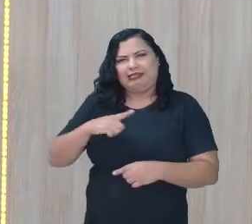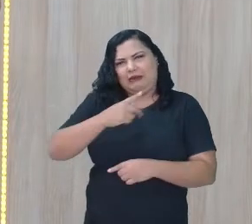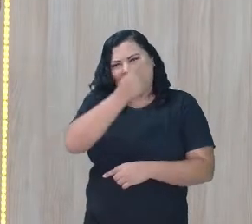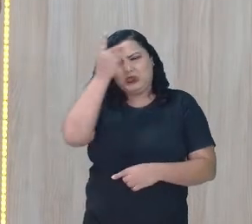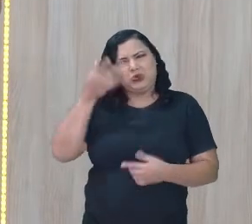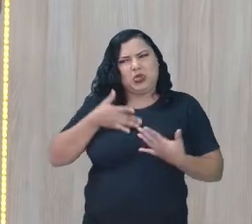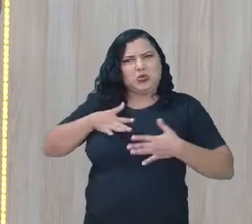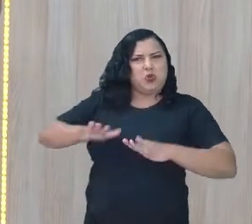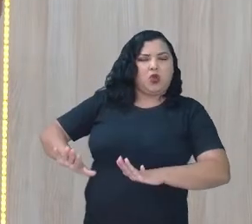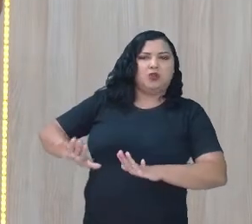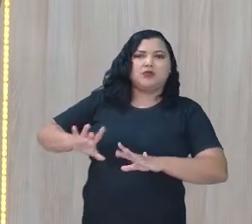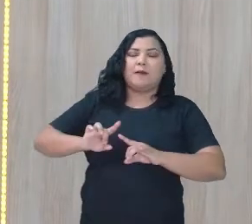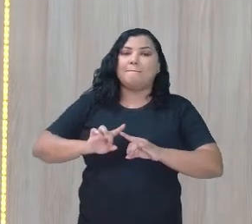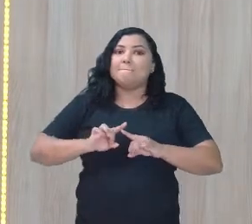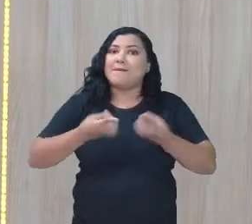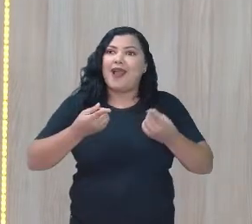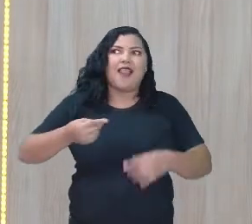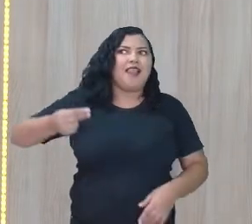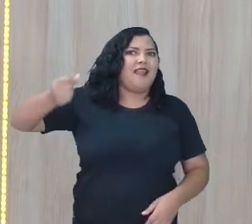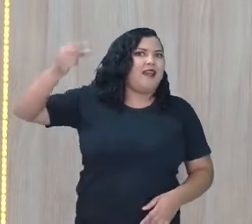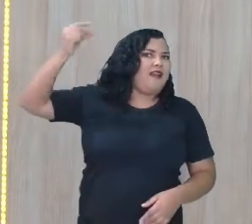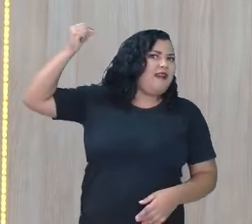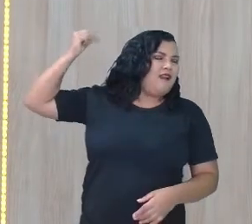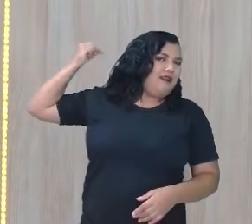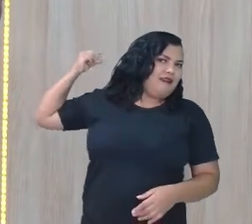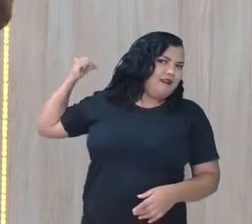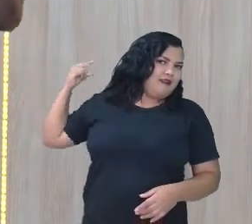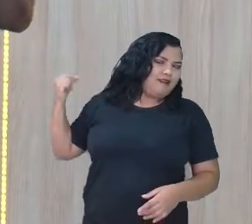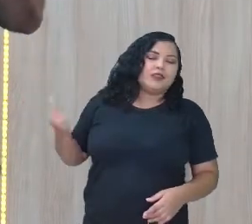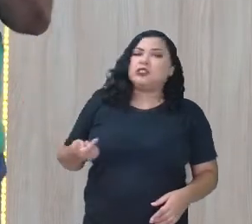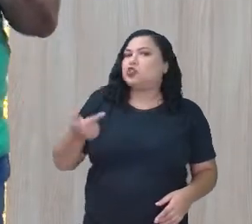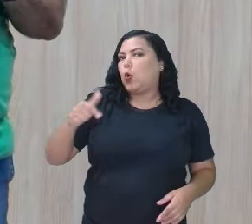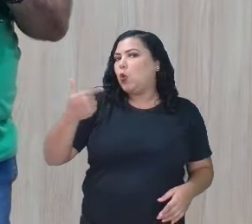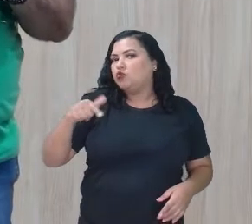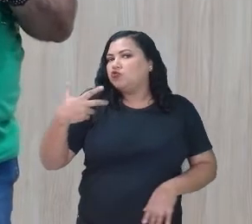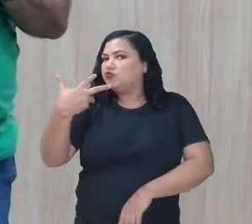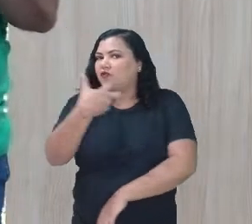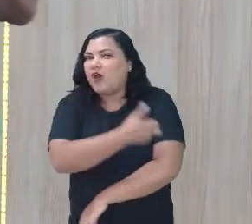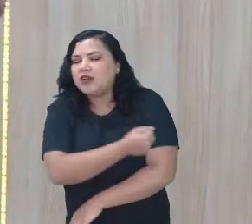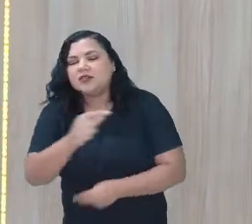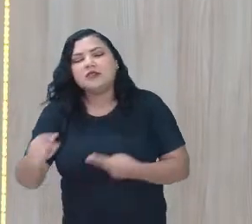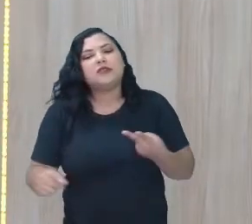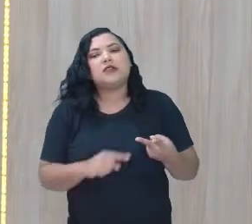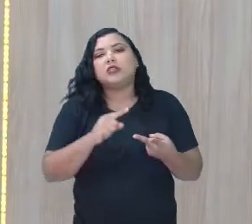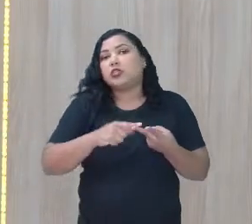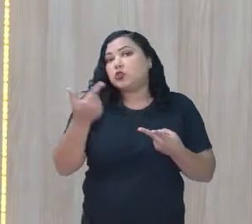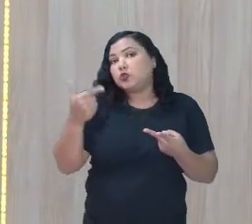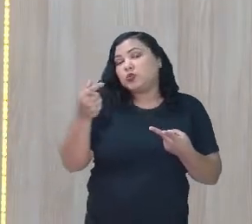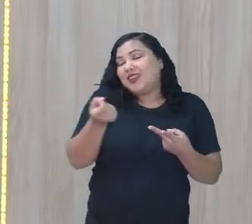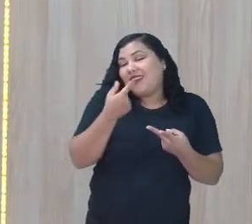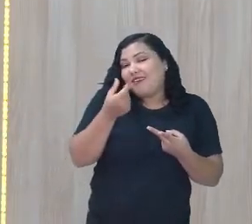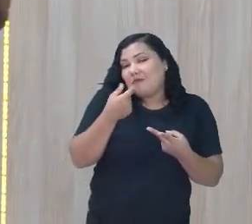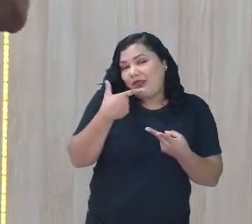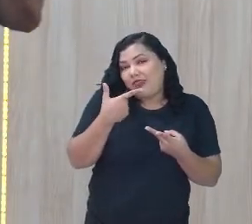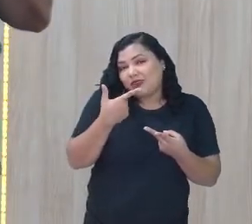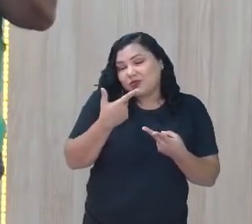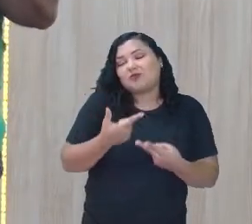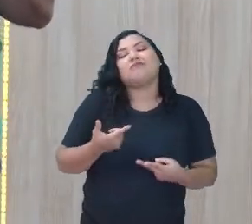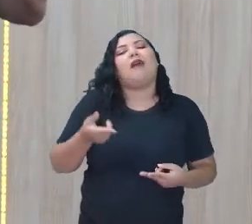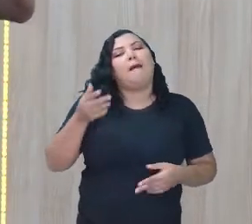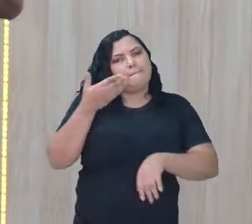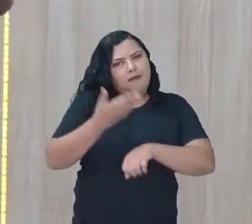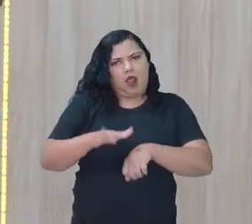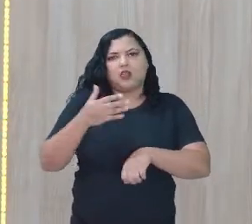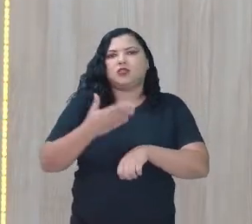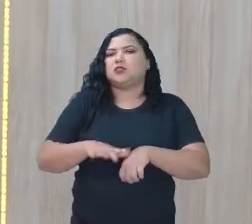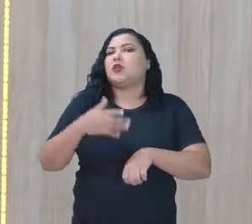a prática do isolamento, mas lá na Idade Média, onde ainda não existiam vacinas, onde não existiam antibióticos, a prática do